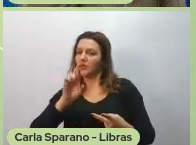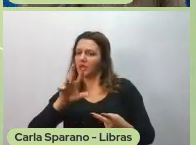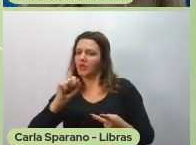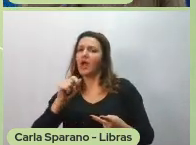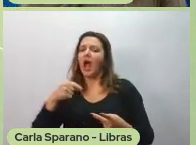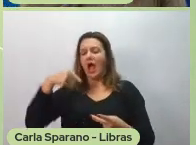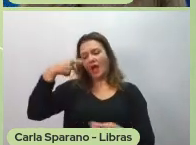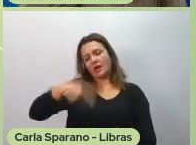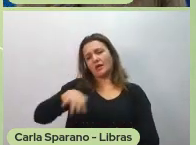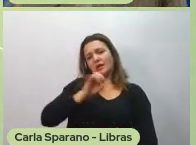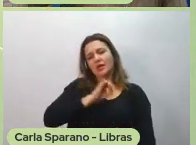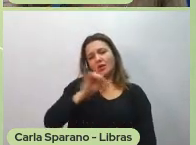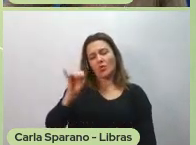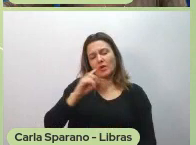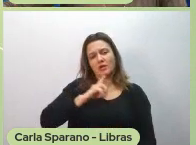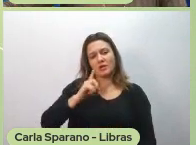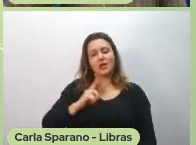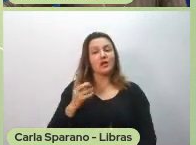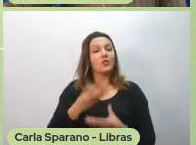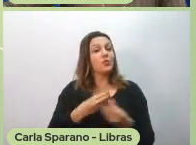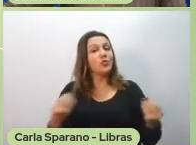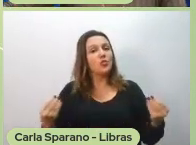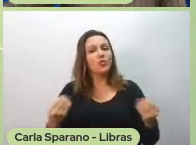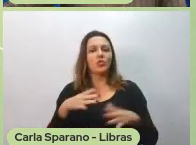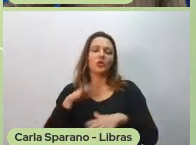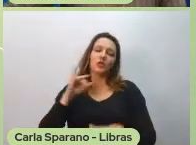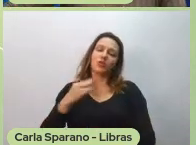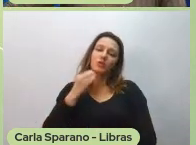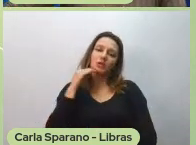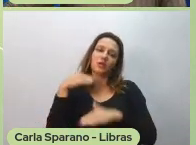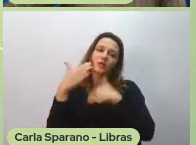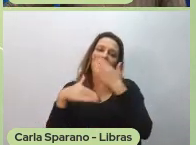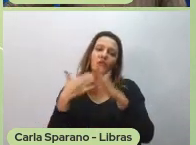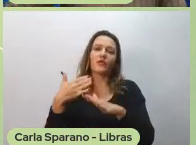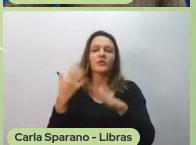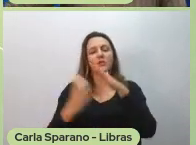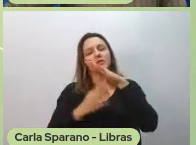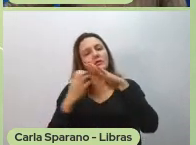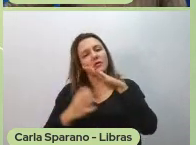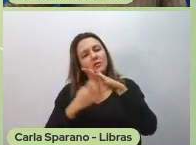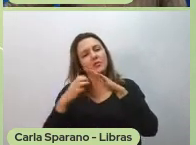oportunidades de desenvolvimento organizacional,